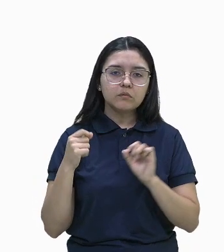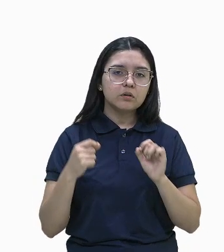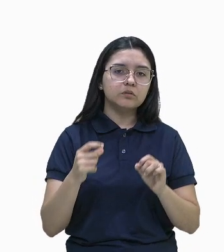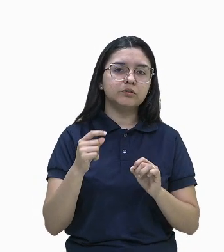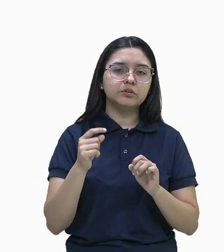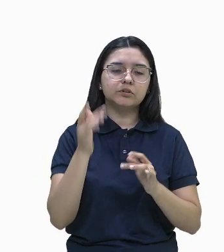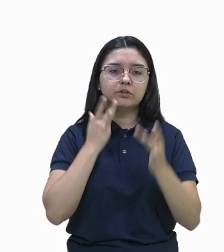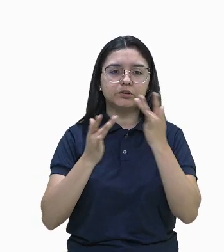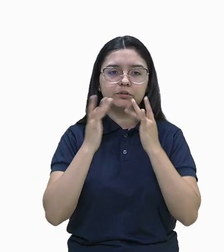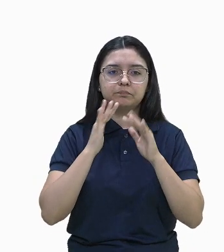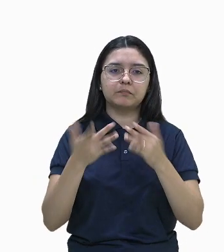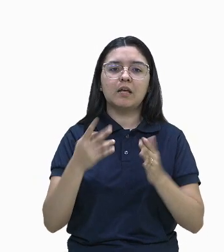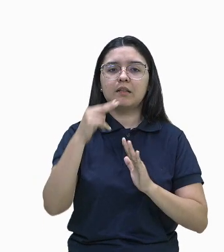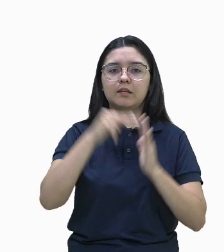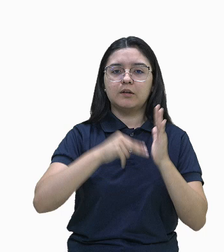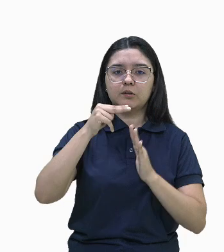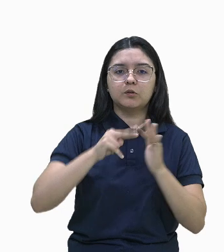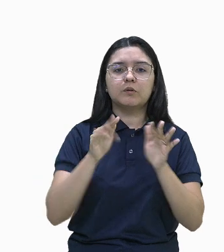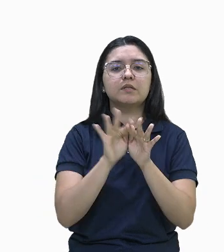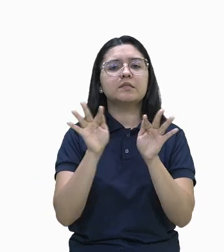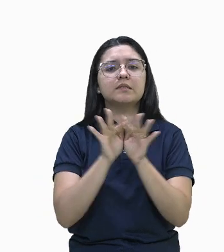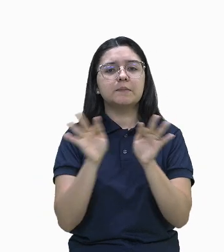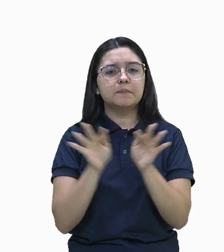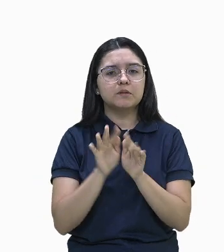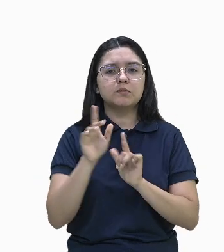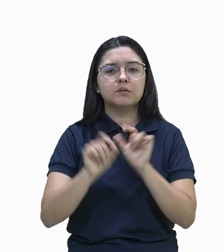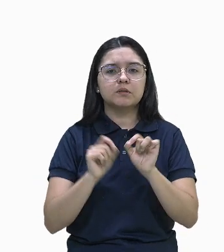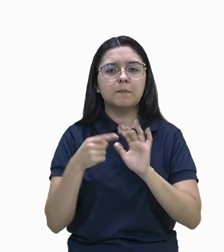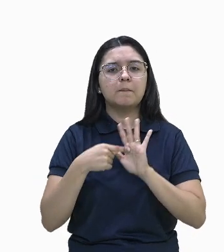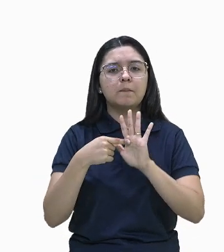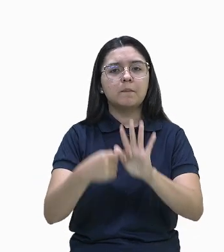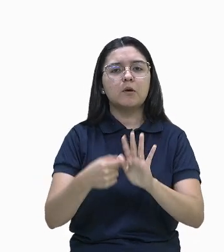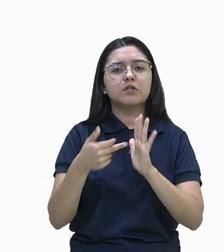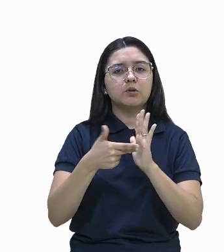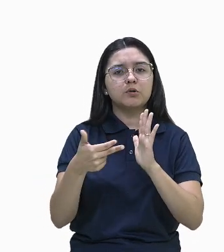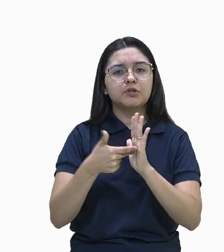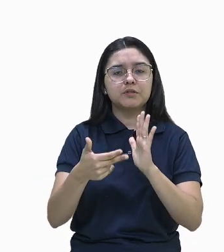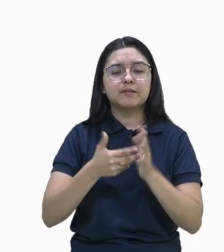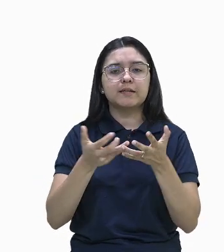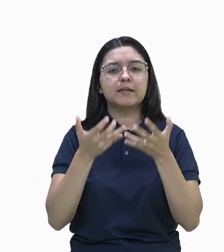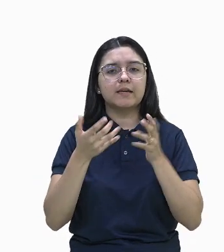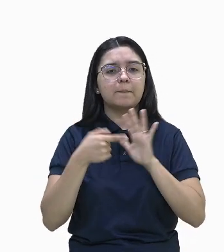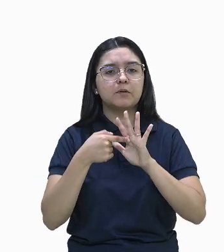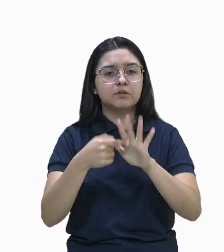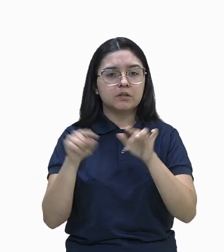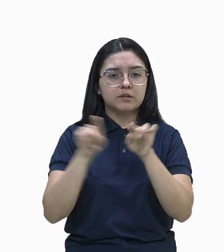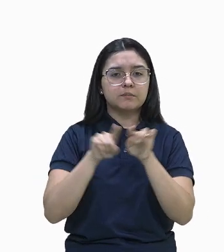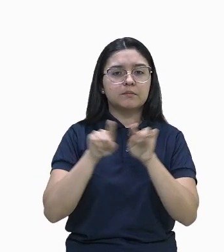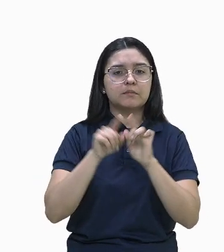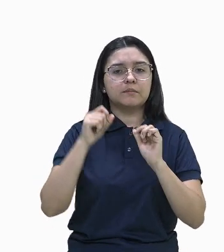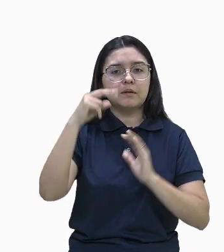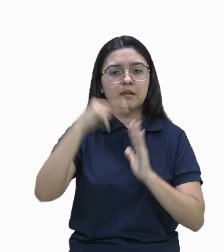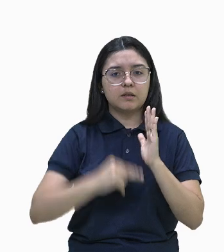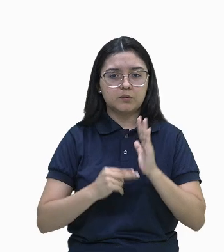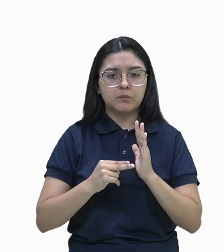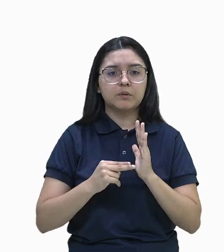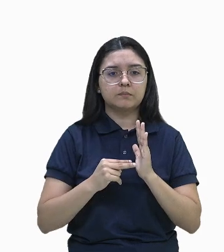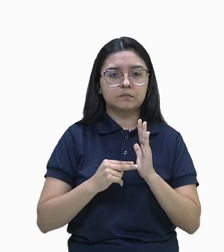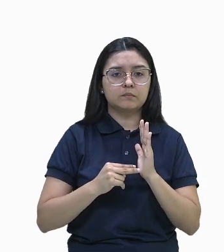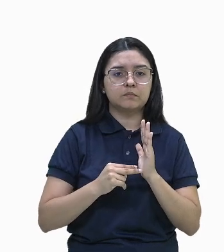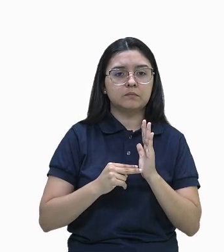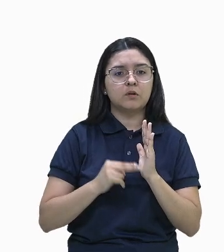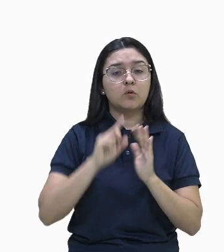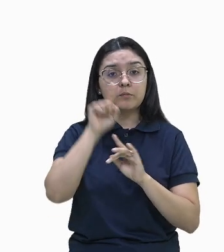simples. O que era essa leitura simples? Destaca-se a notícia que se pretende trabalhar e faz uma leitura da mesma de